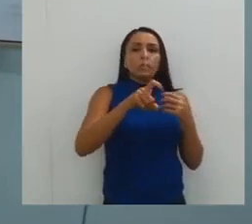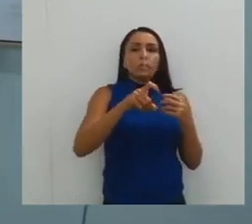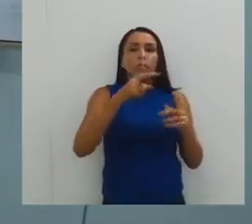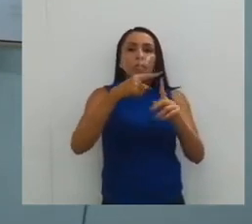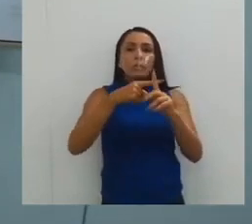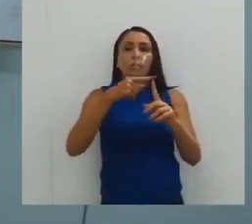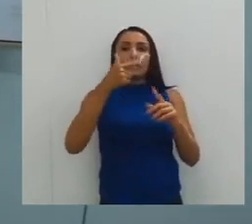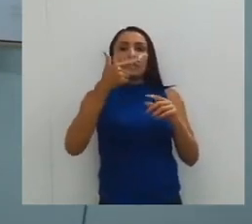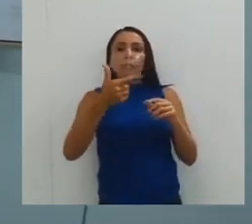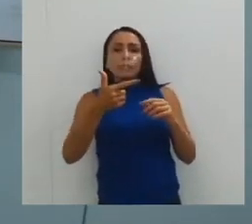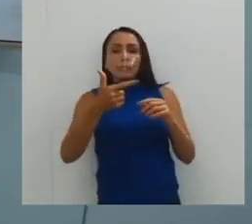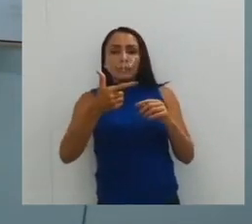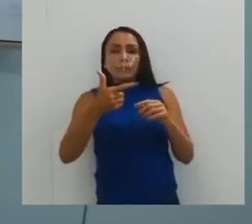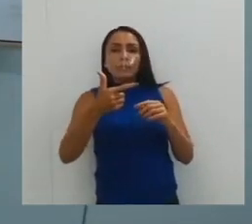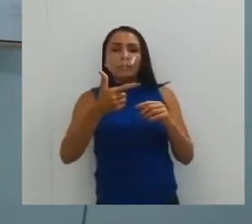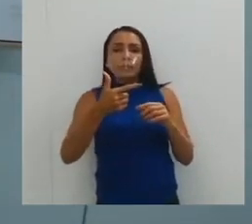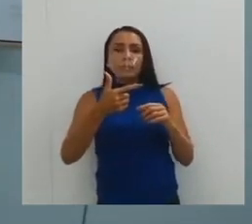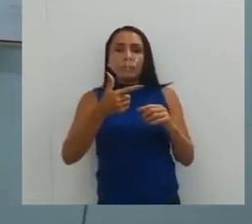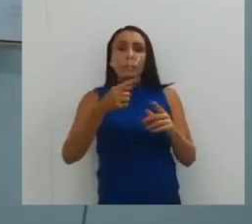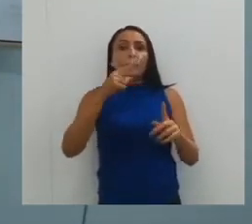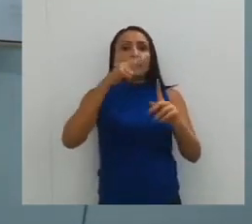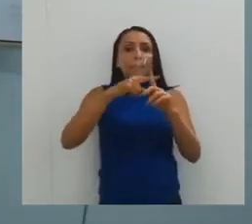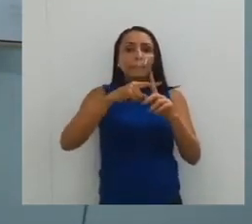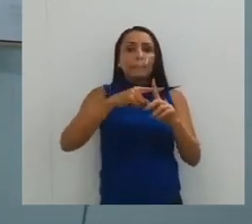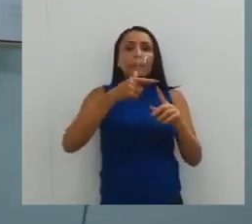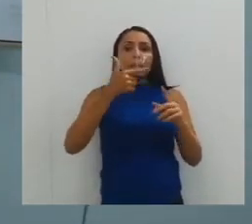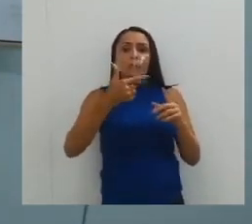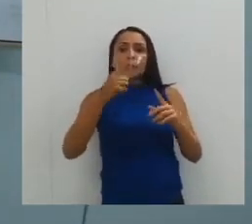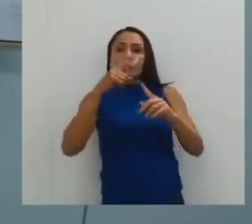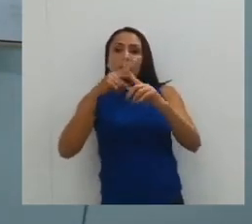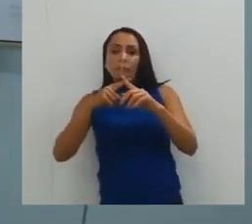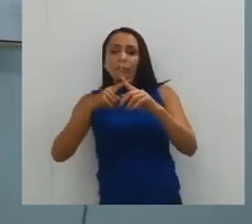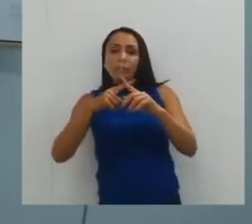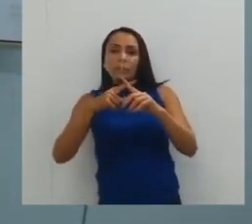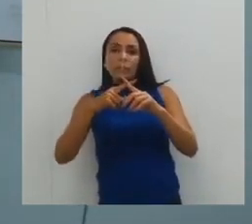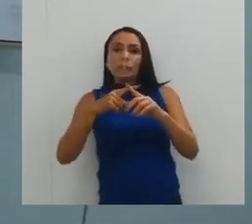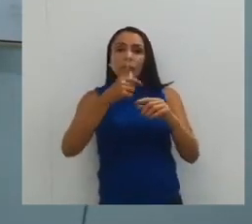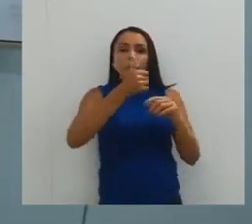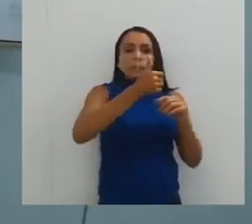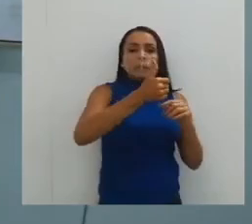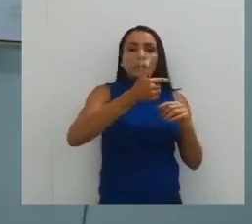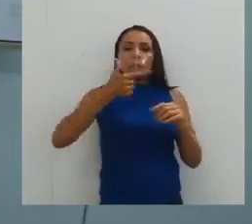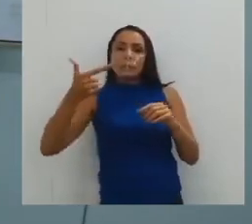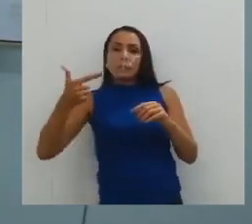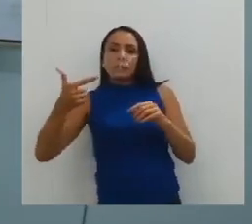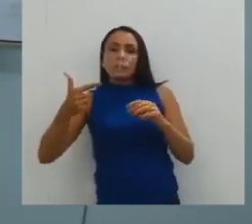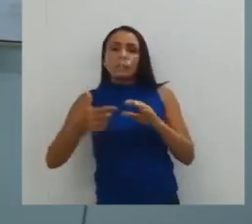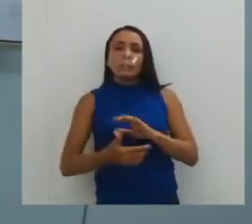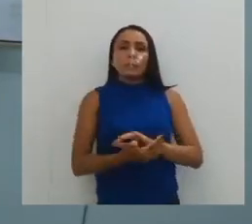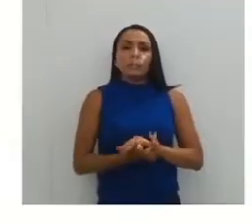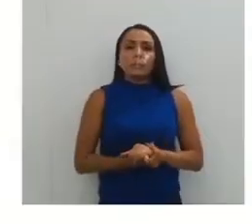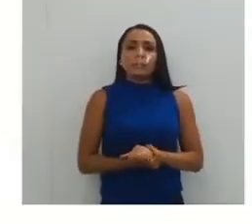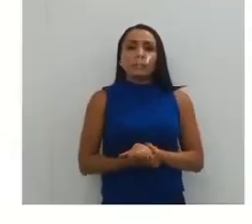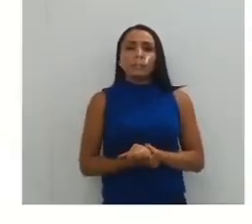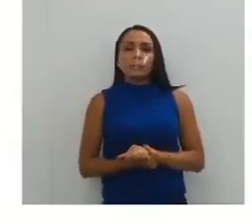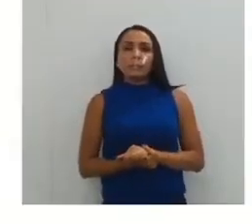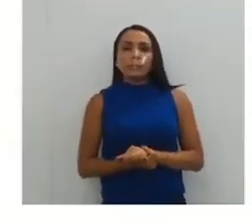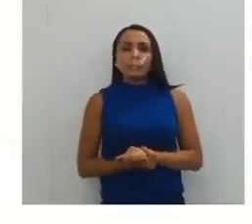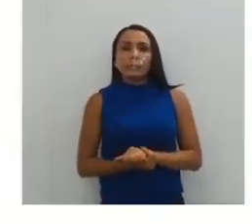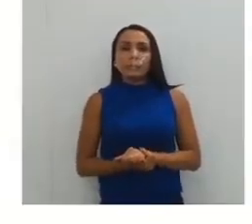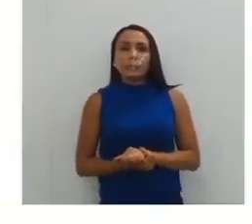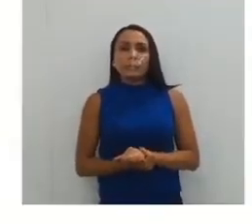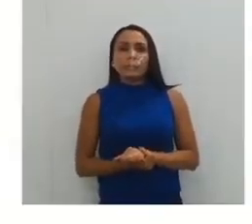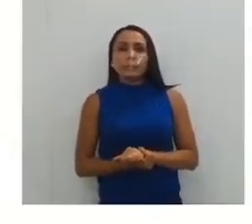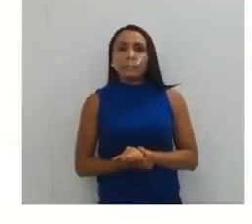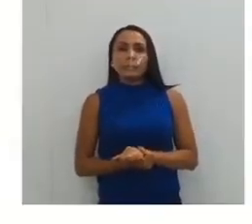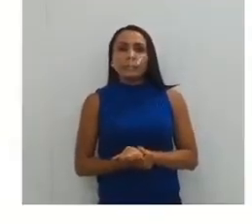2, quadrado do primeiro, mais 2 vezes o primeiro vezes o segundo, mais o quadrado do segundo. Coloca aí na tela, pessoal, a resolução.